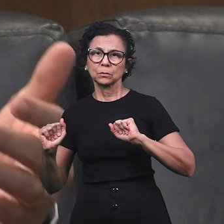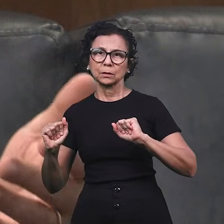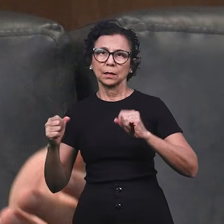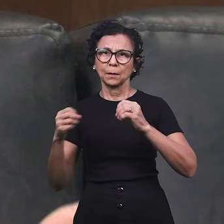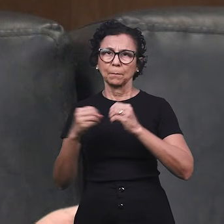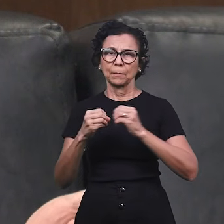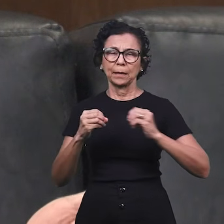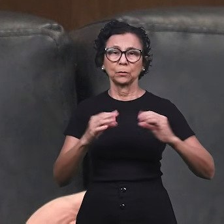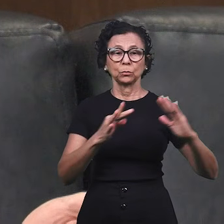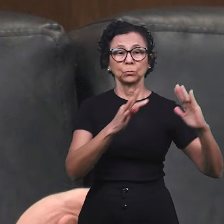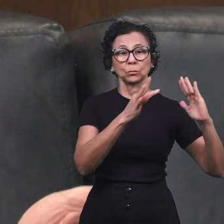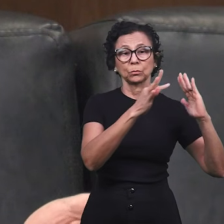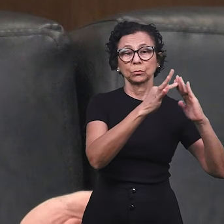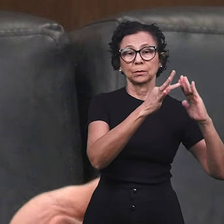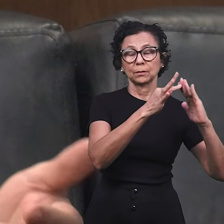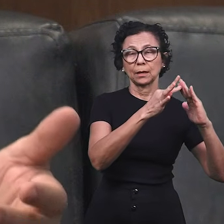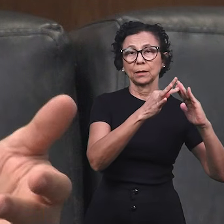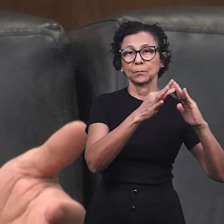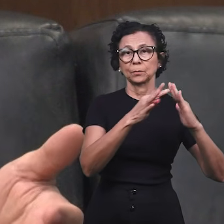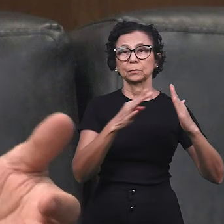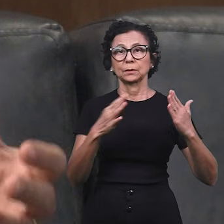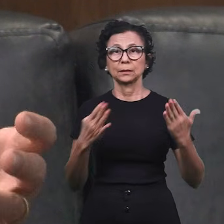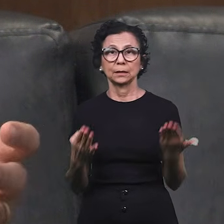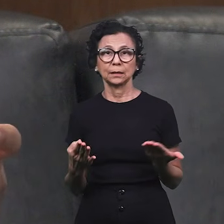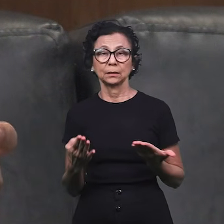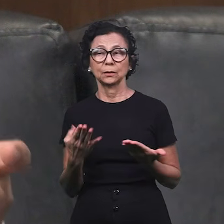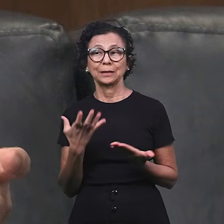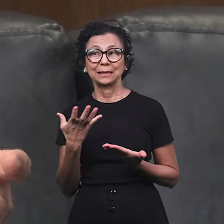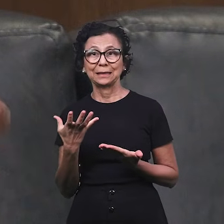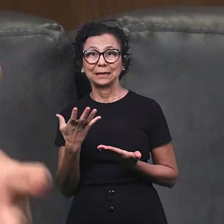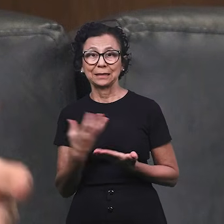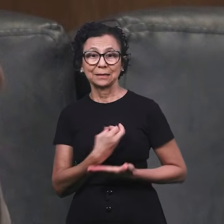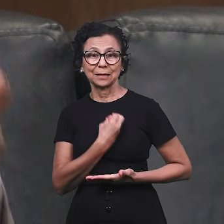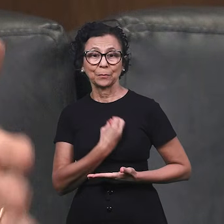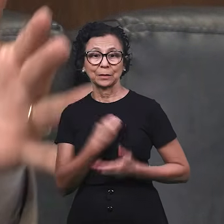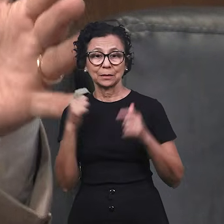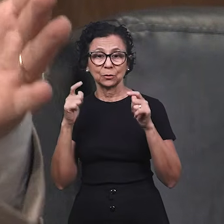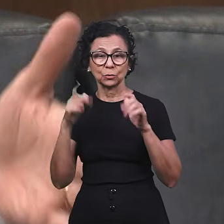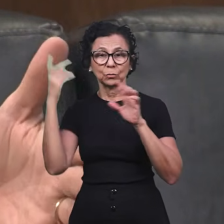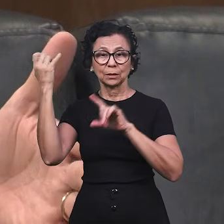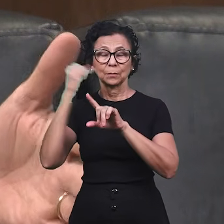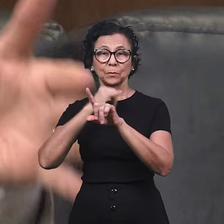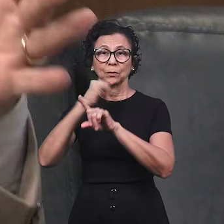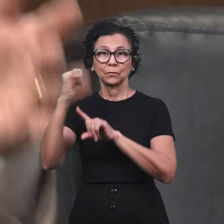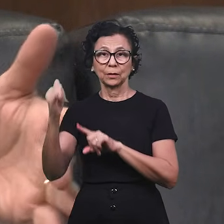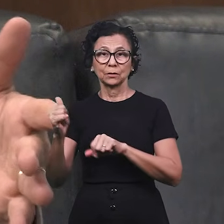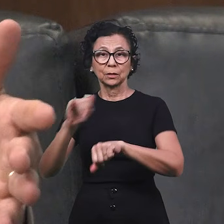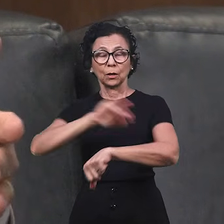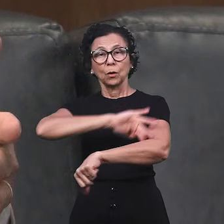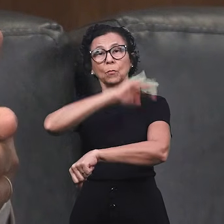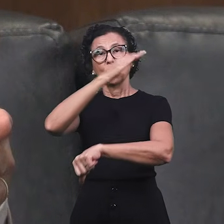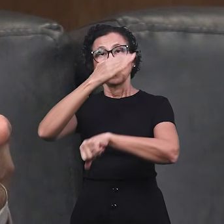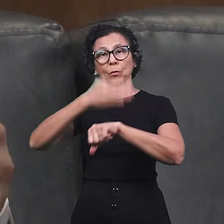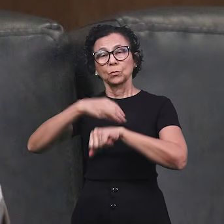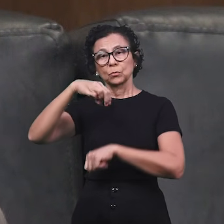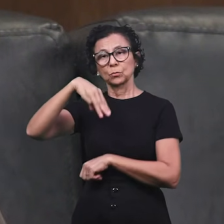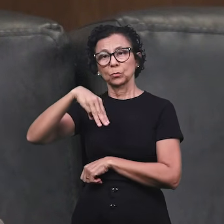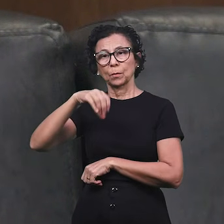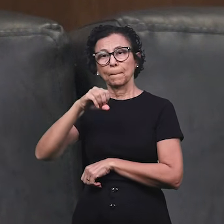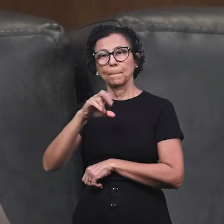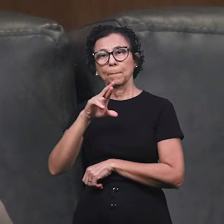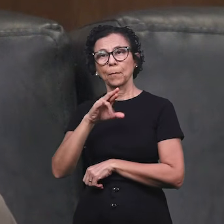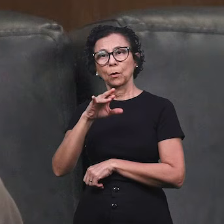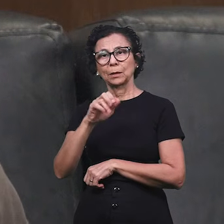um significado ali, obviamente, espiritual, porque ele queria estar em um lugar profético, o Monte Moriá. Ele